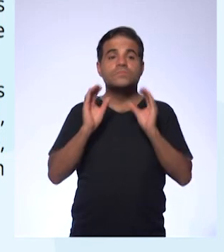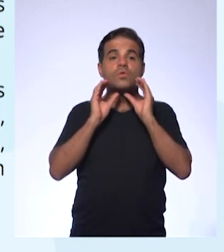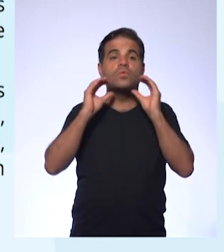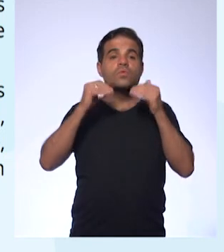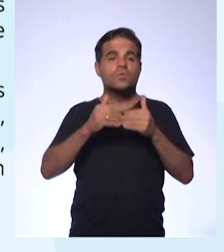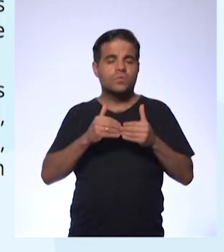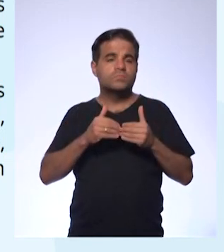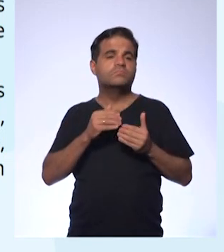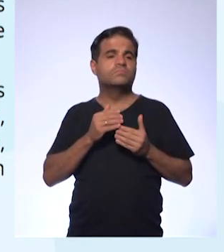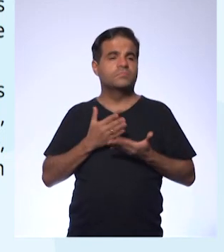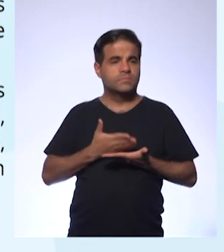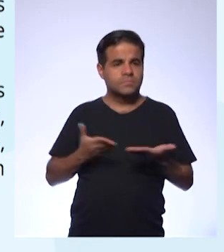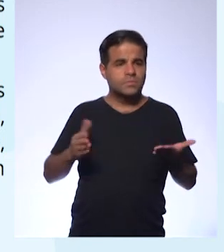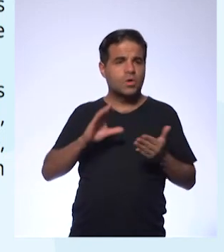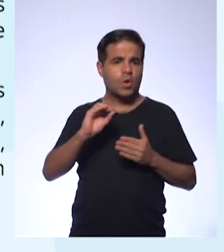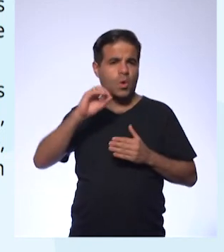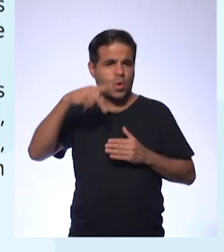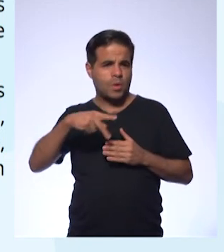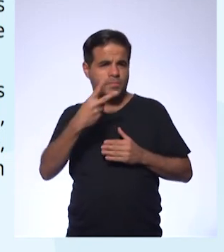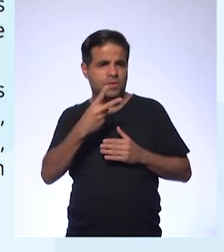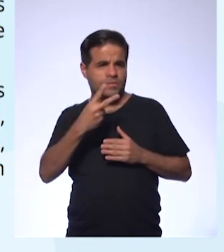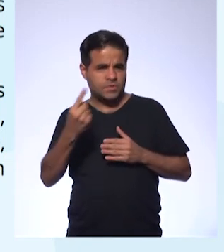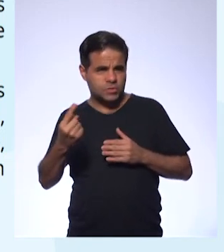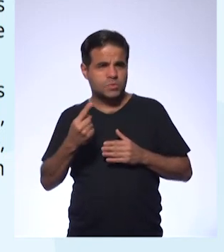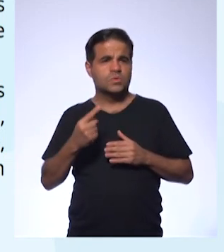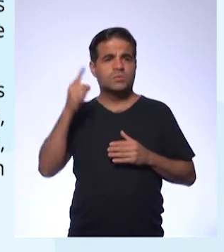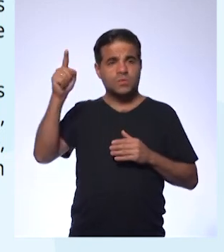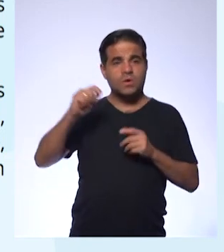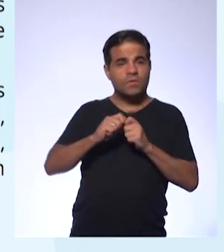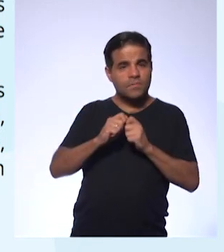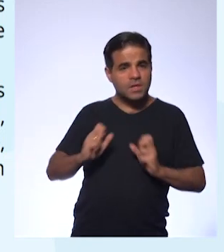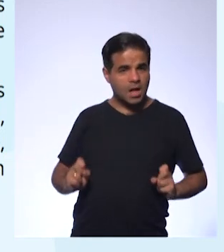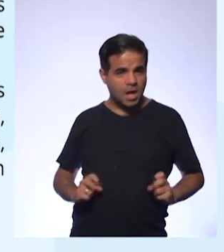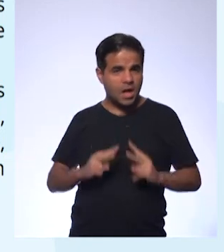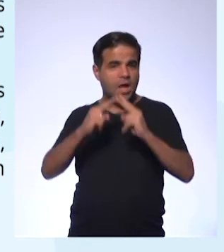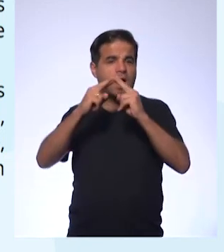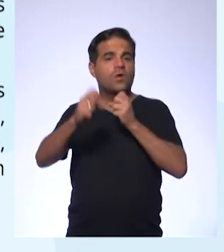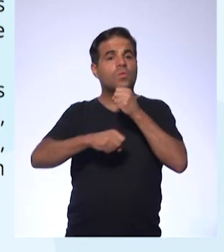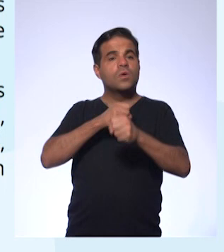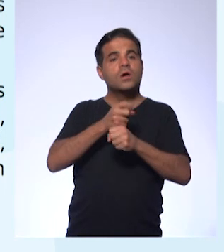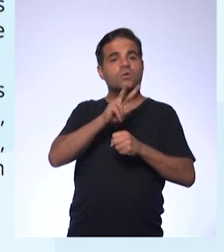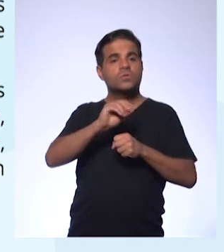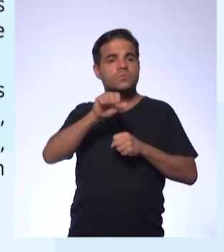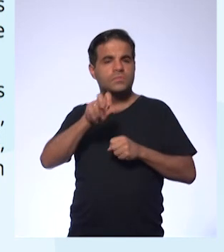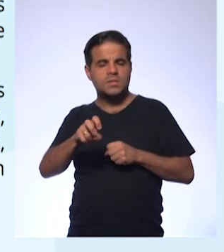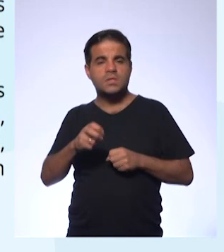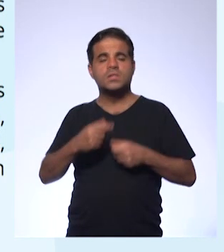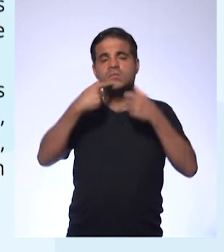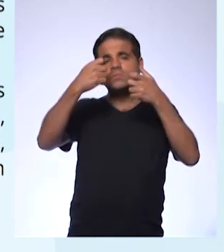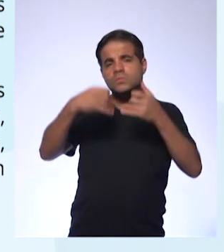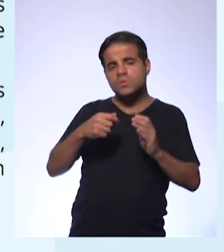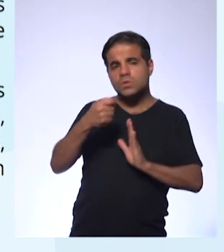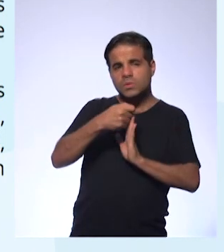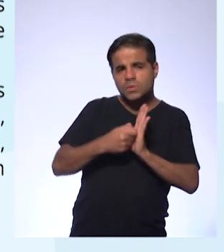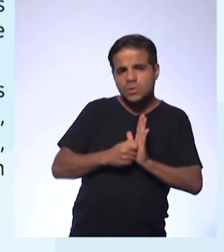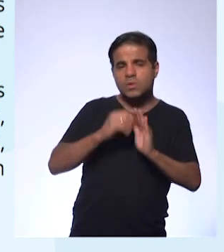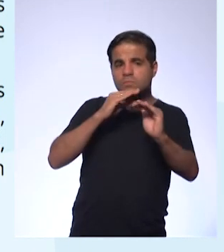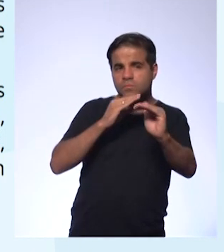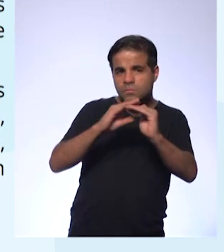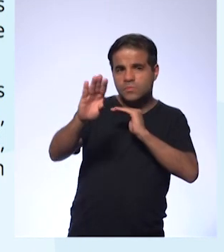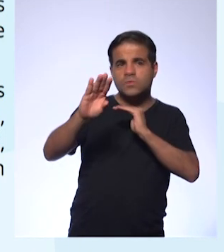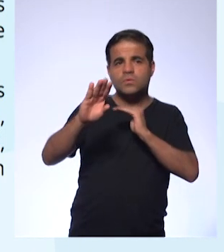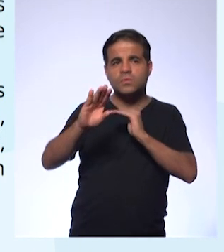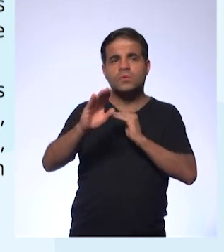das Partes, COP21, realizada em Paris em 2015, encomendou um relatório especial ao